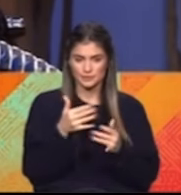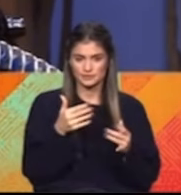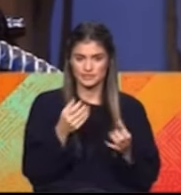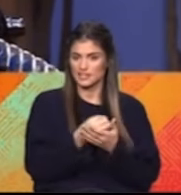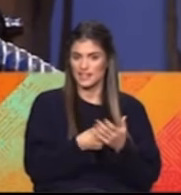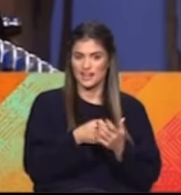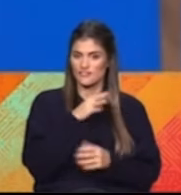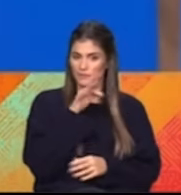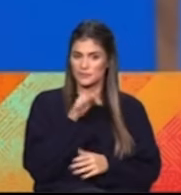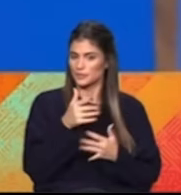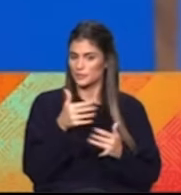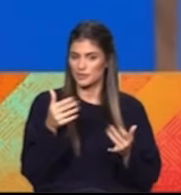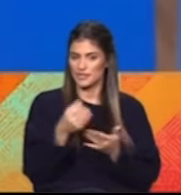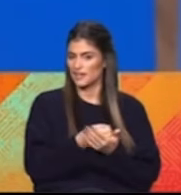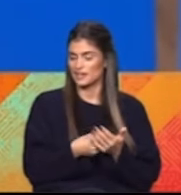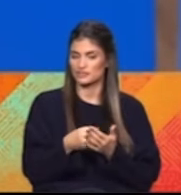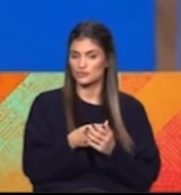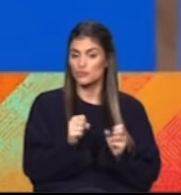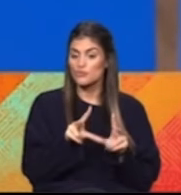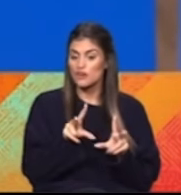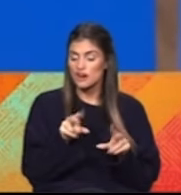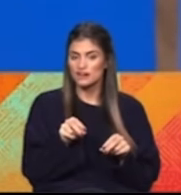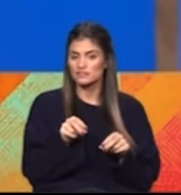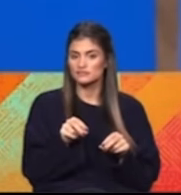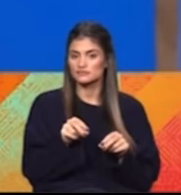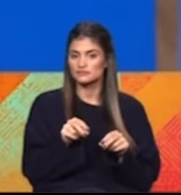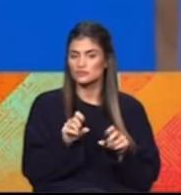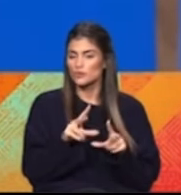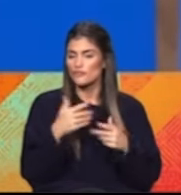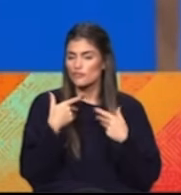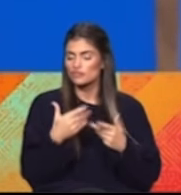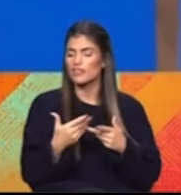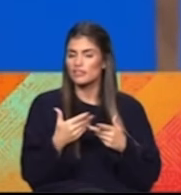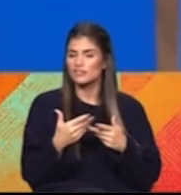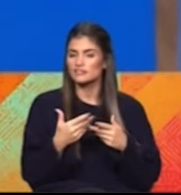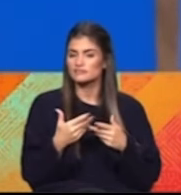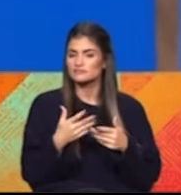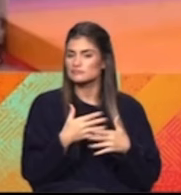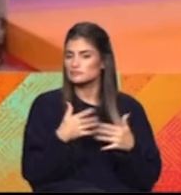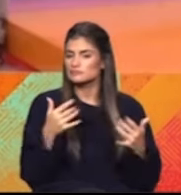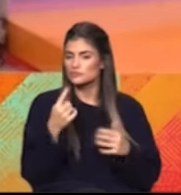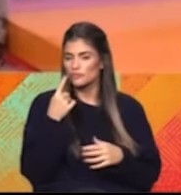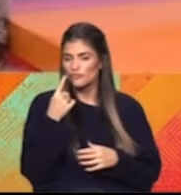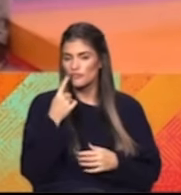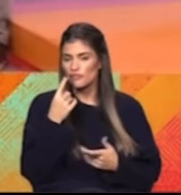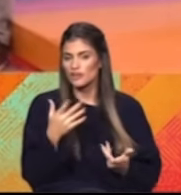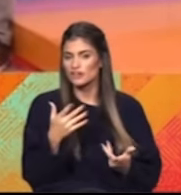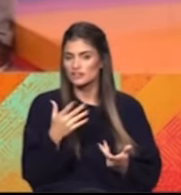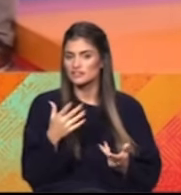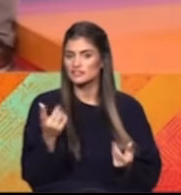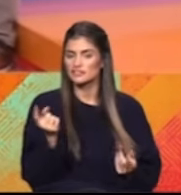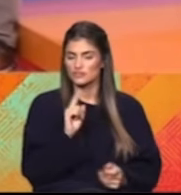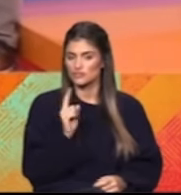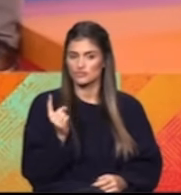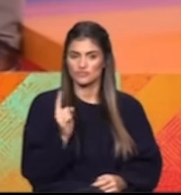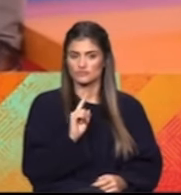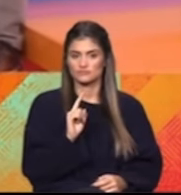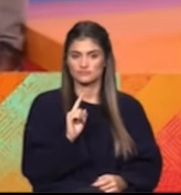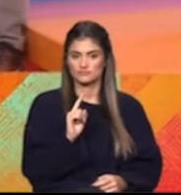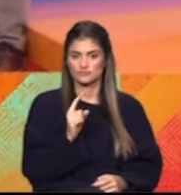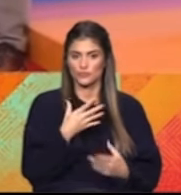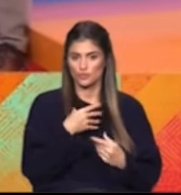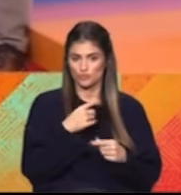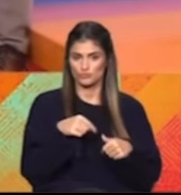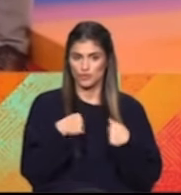ninguém na família toca. Nunca lhe deu vontade de pegar, deixa lá ver se eu me ajeito a tocar isto. Não, foi um gosto